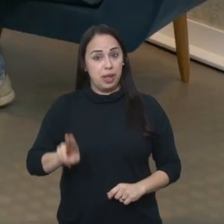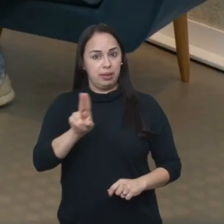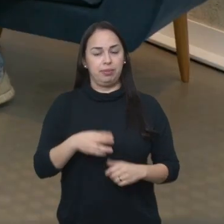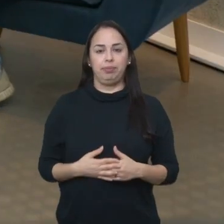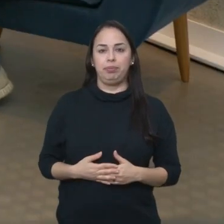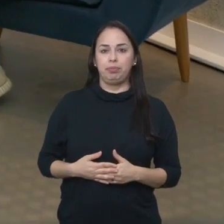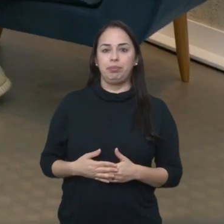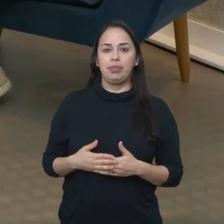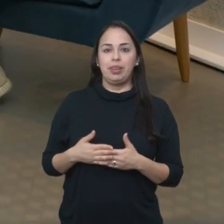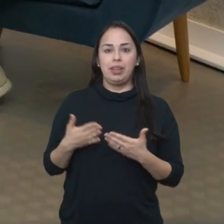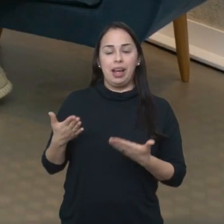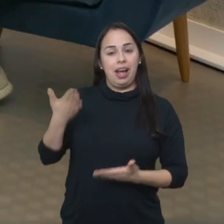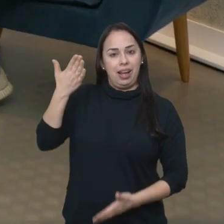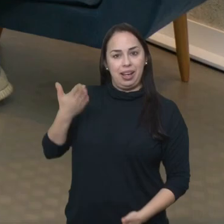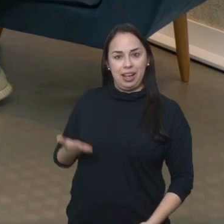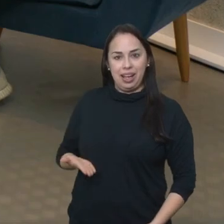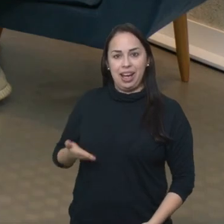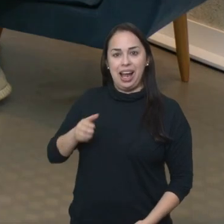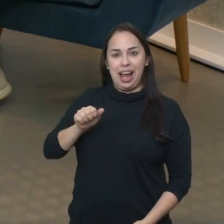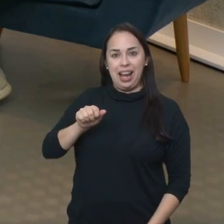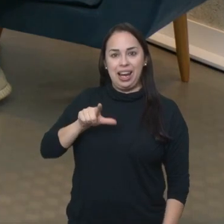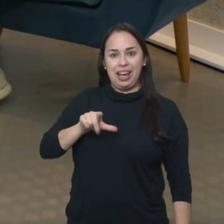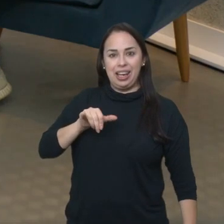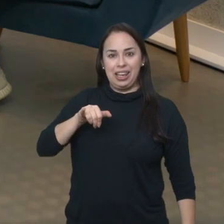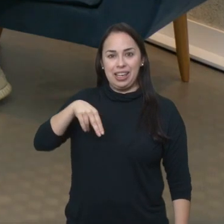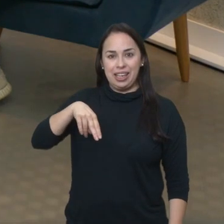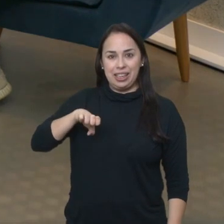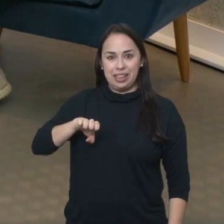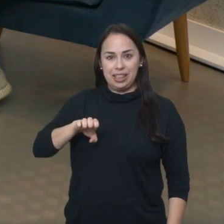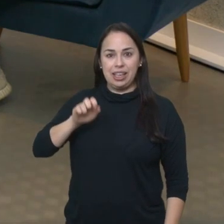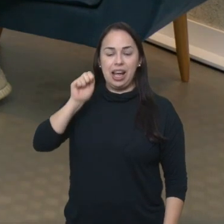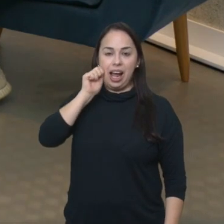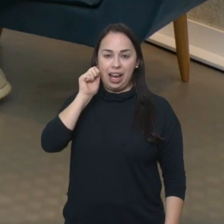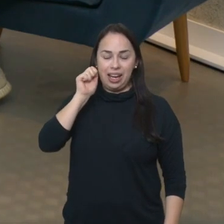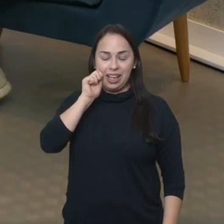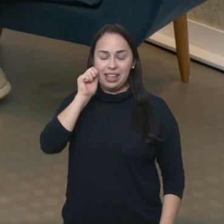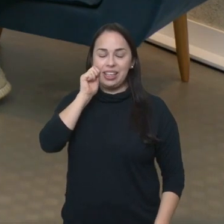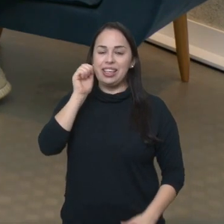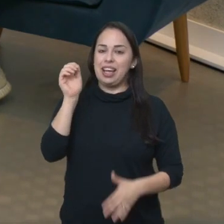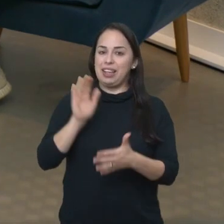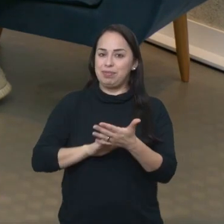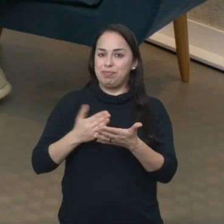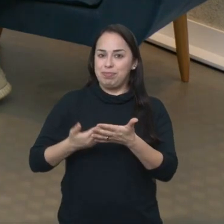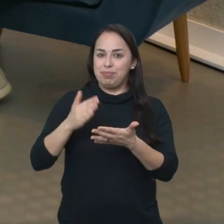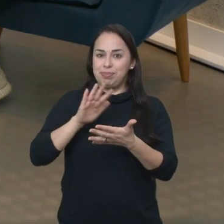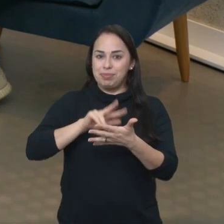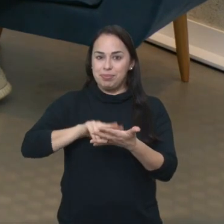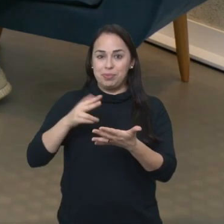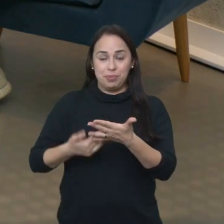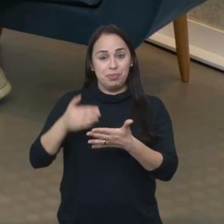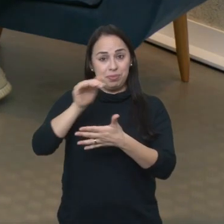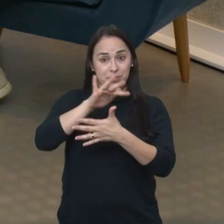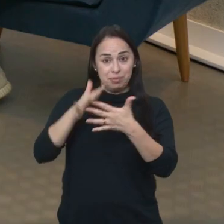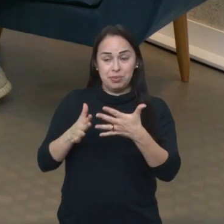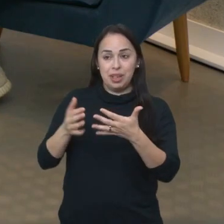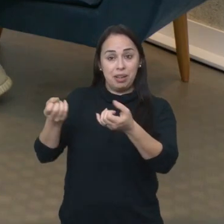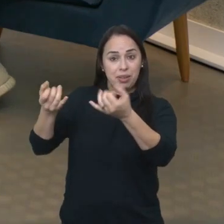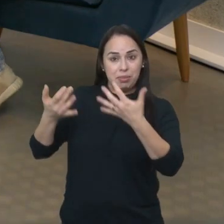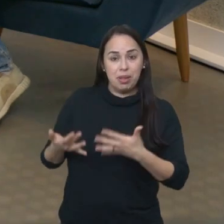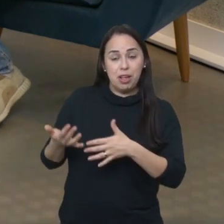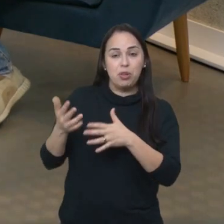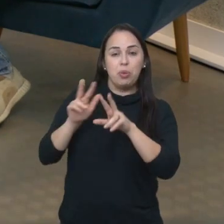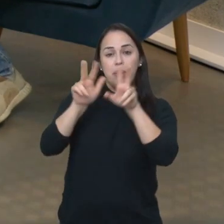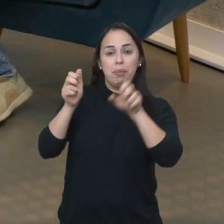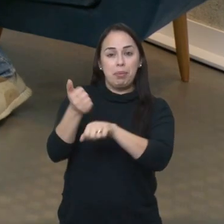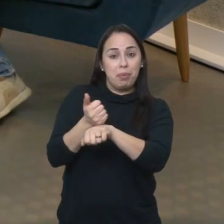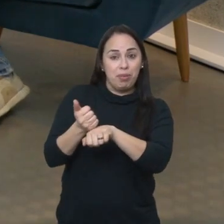quem domina essa língua é a Aline Ambrosio, tradutora e intérprete de Libras, que hoje nos esclarece mais sobre essa